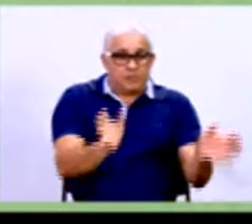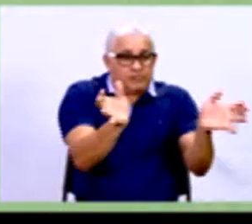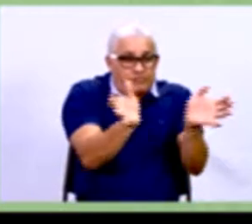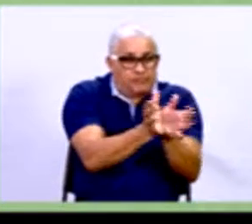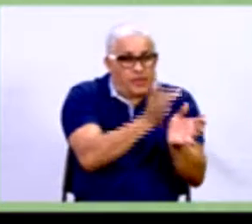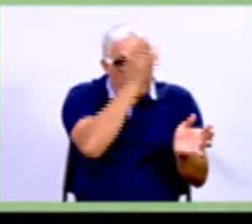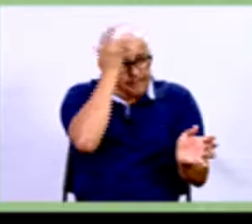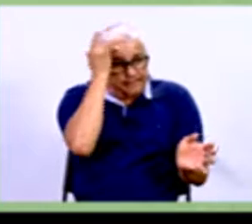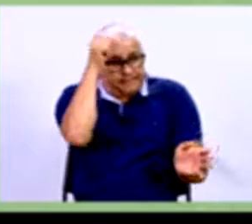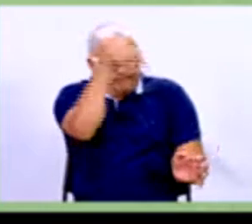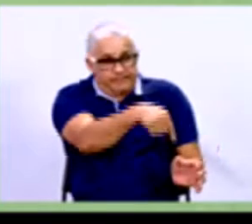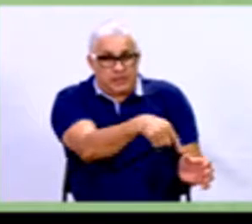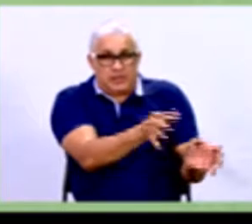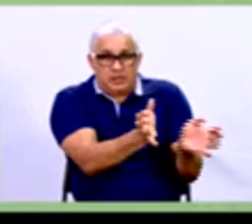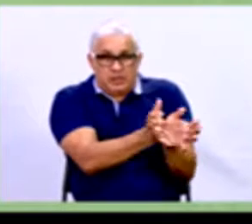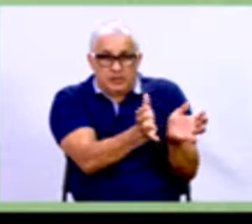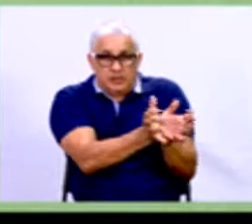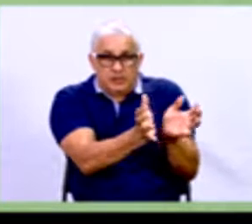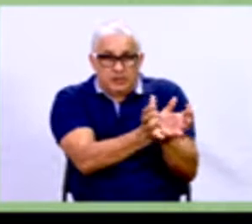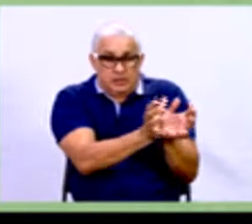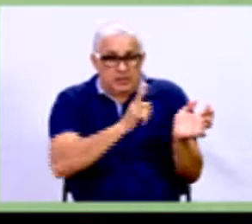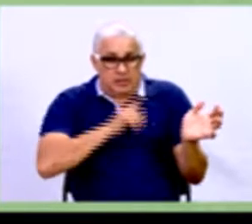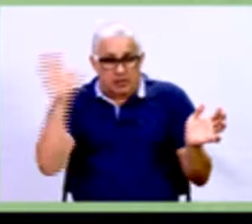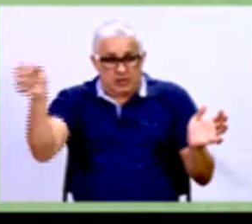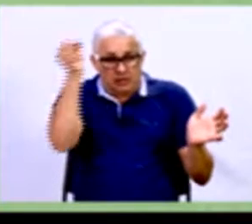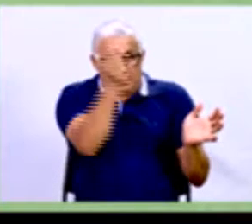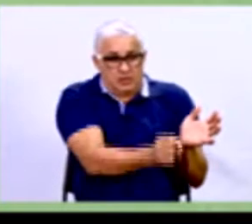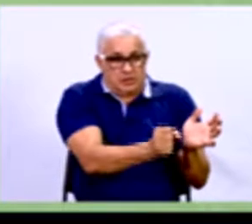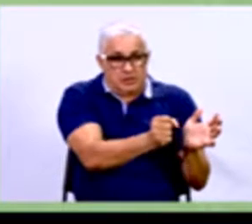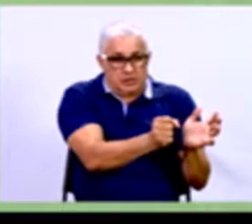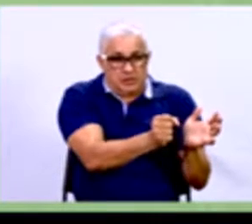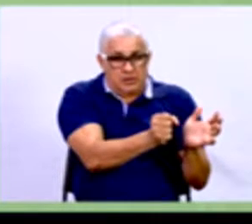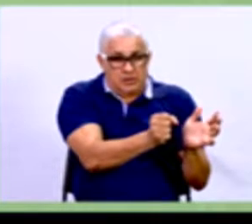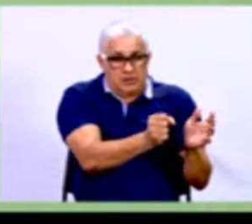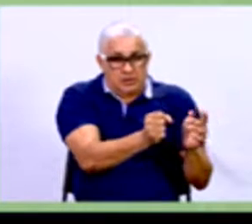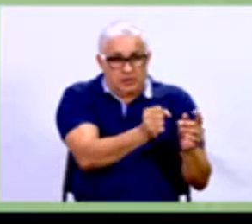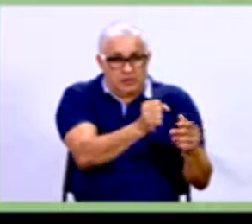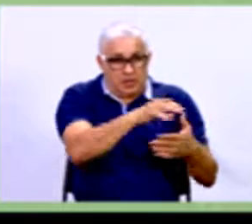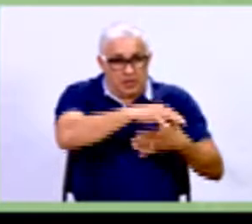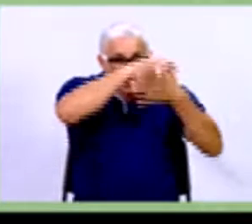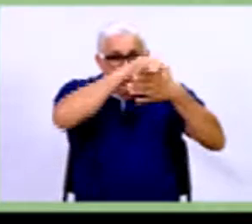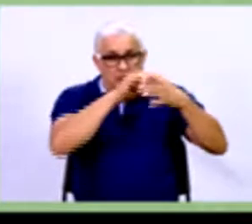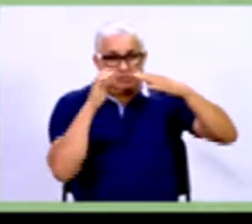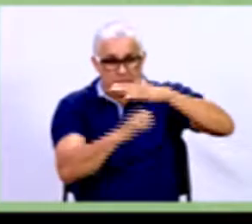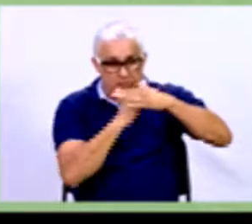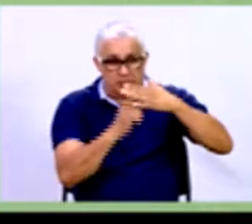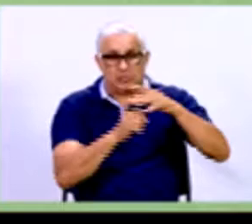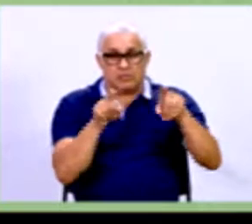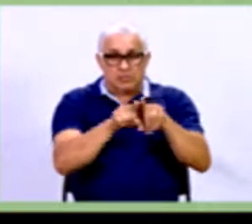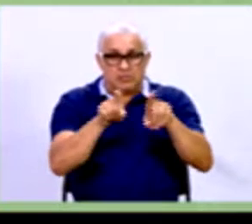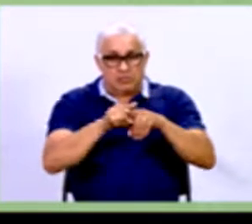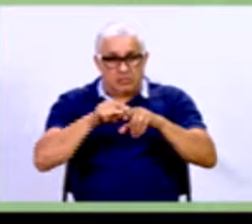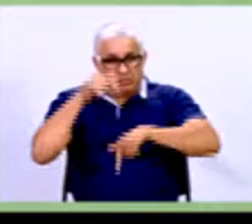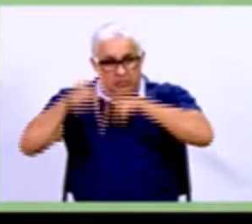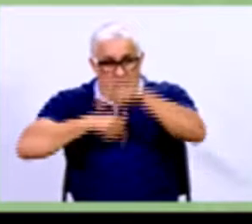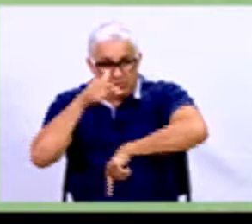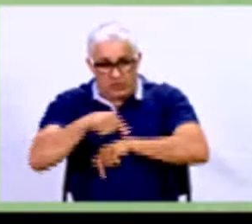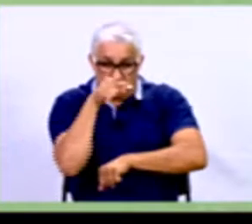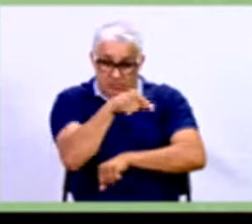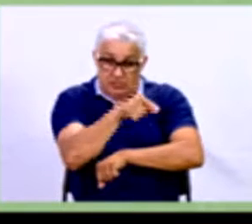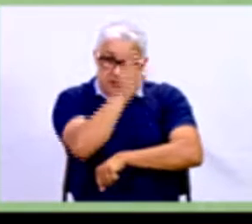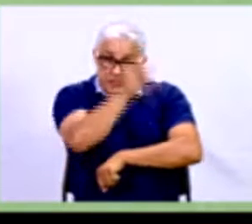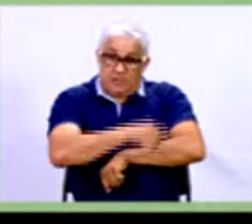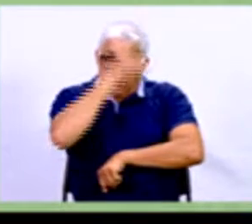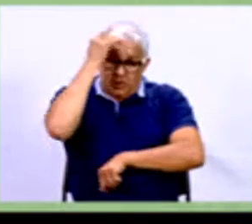grupo de pessoas constituído por representantes dos empregados e empregador, especialmente treinados